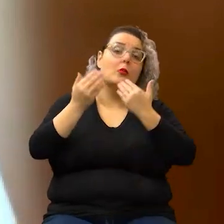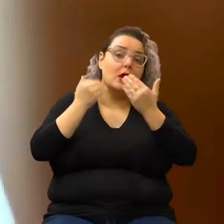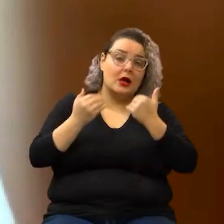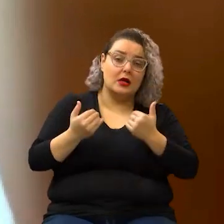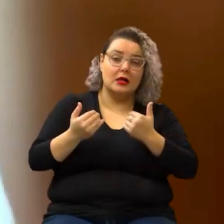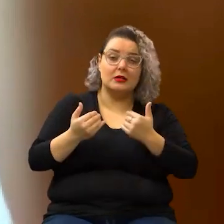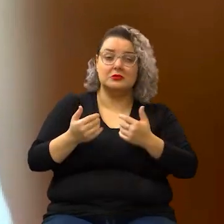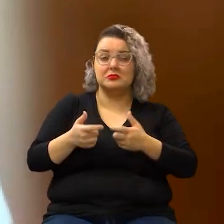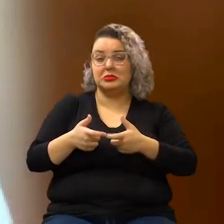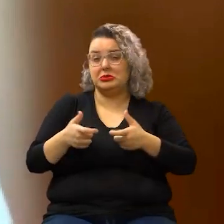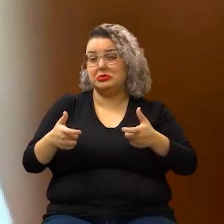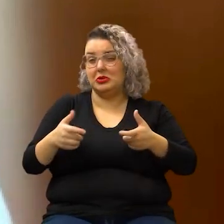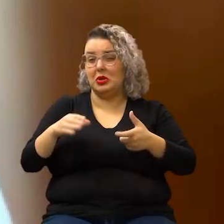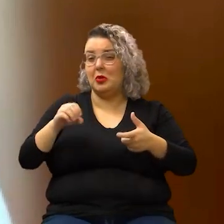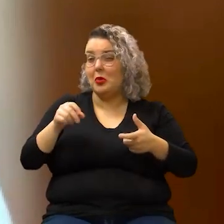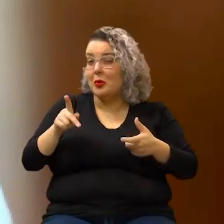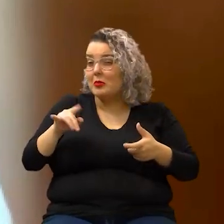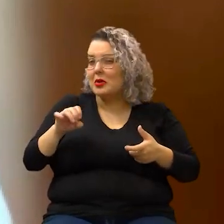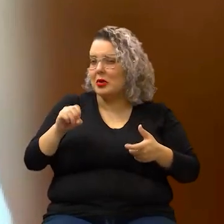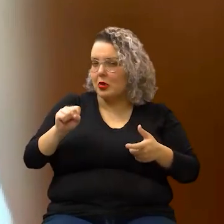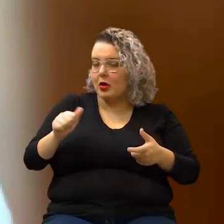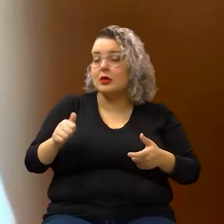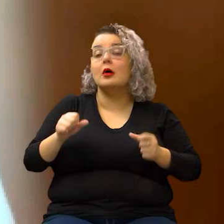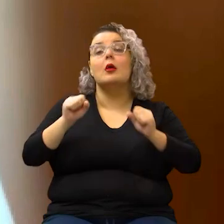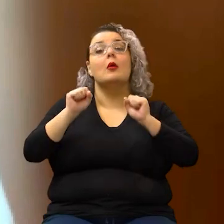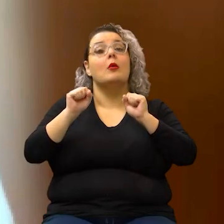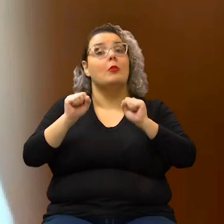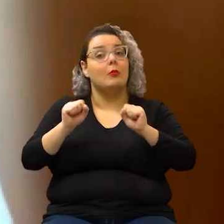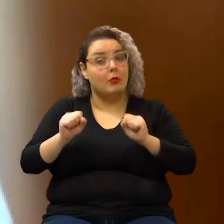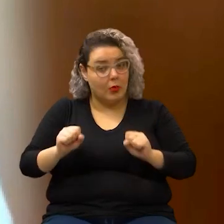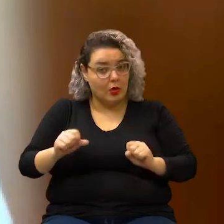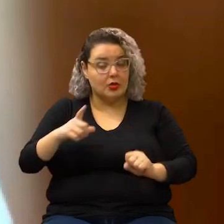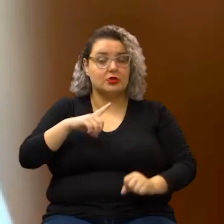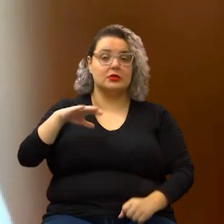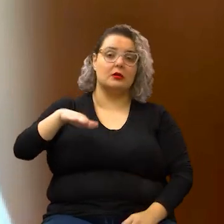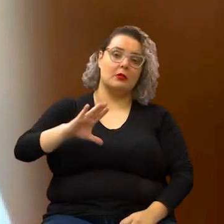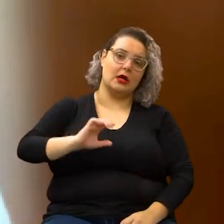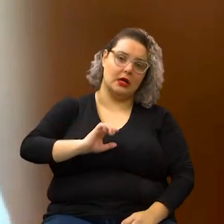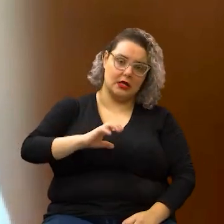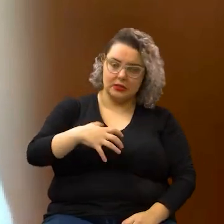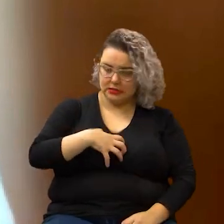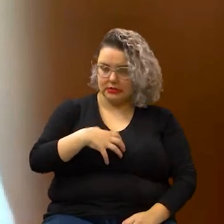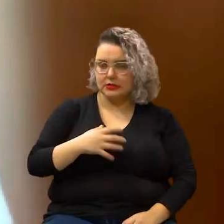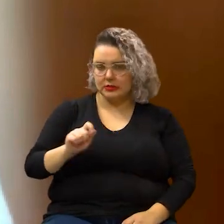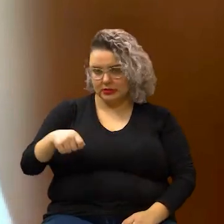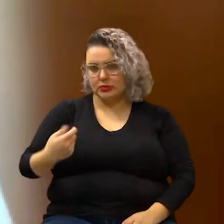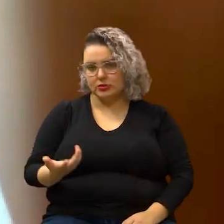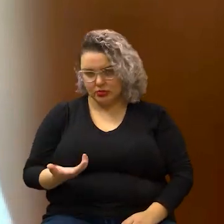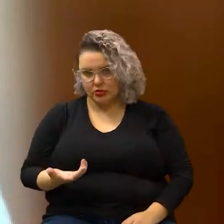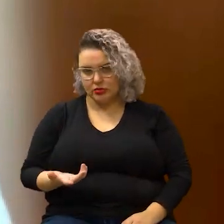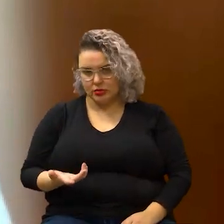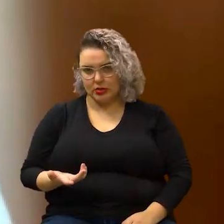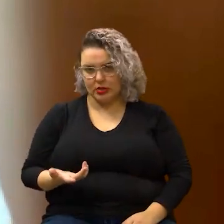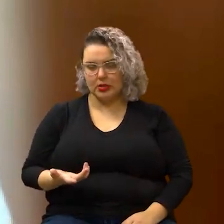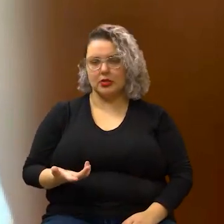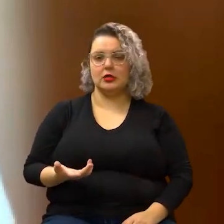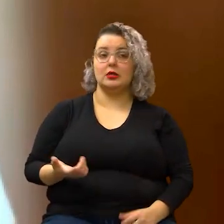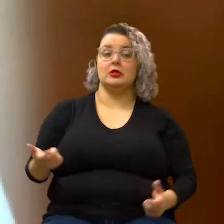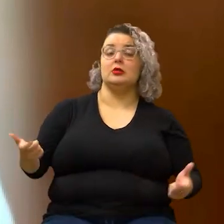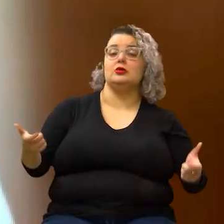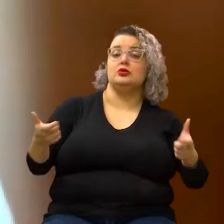ou uma refeição muito copiosa, isso pode causar mais sintomas. Então, em geral, a gente